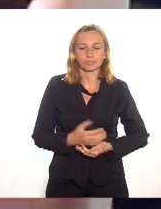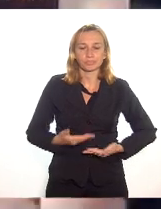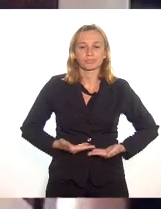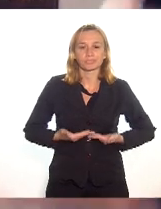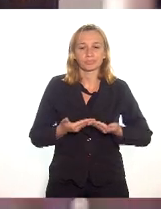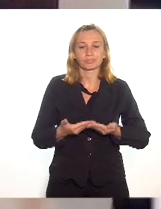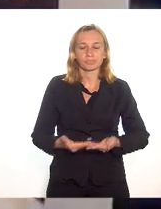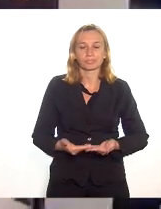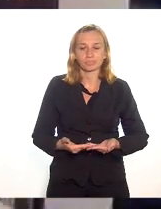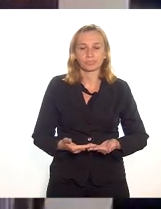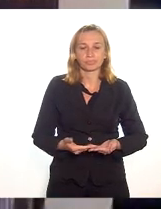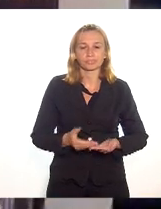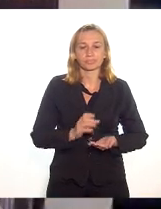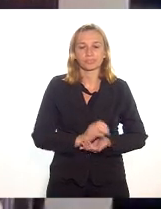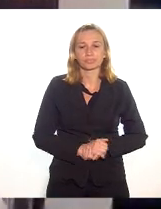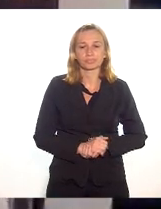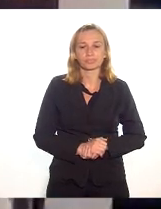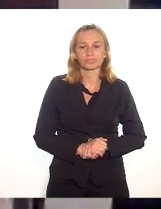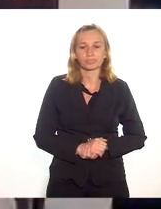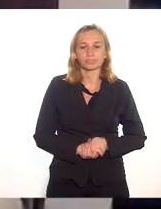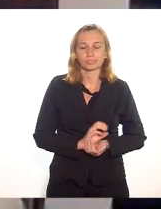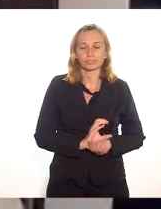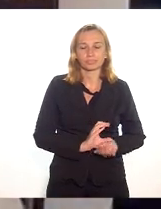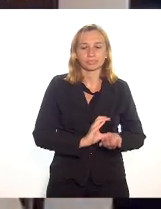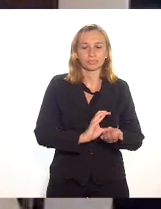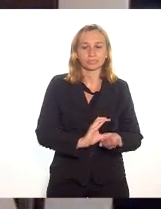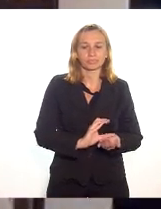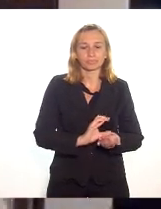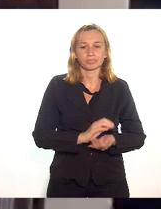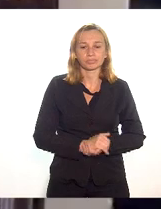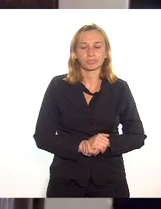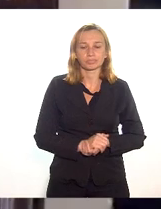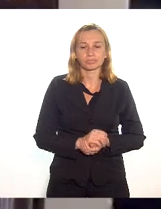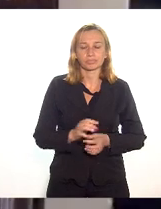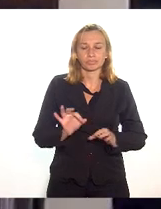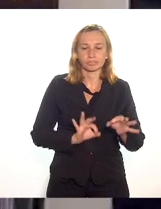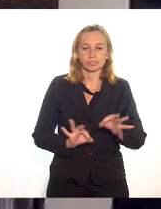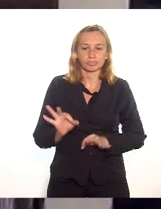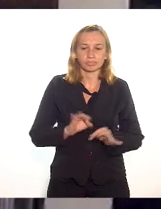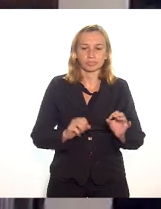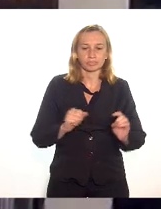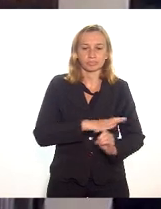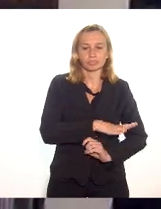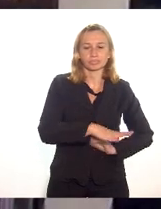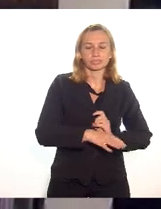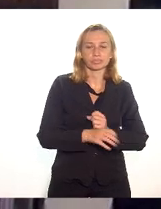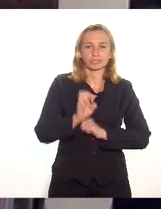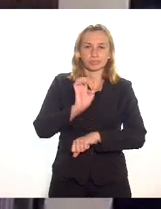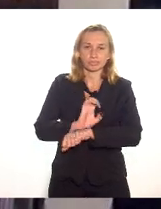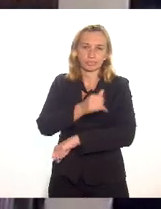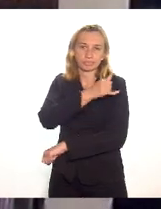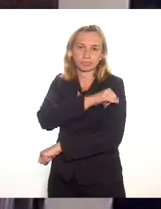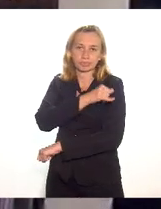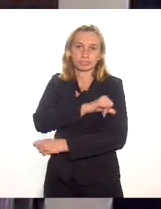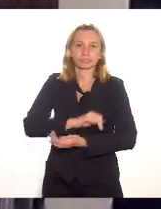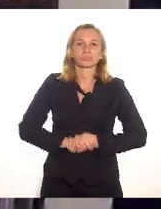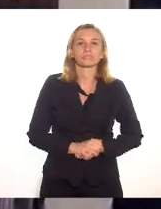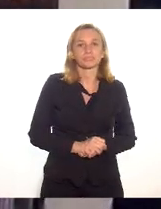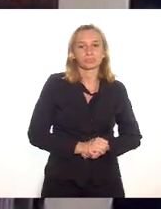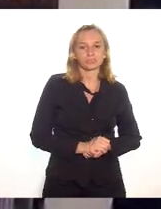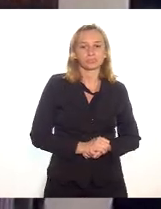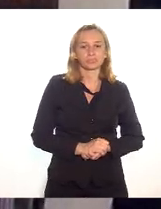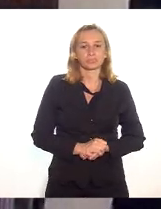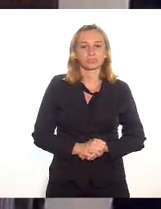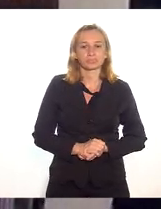contribuição que a empresa dá para a harmonização social no estado do Rio de Janeiro.